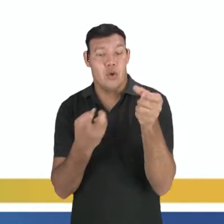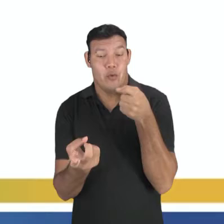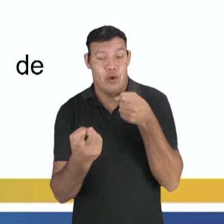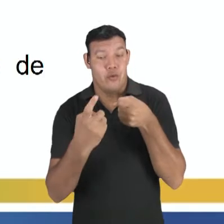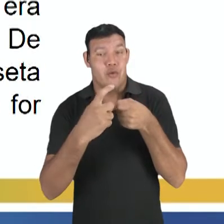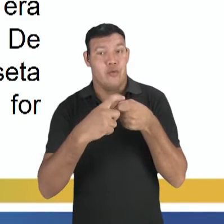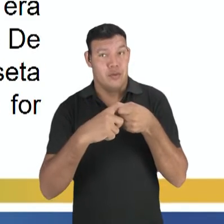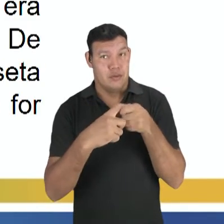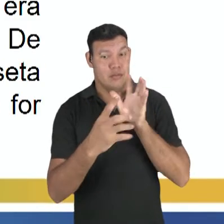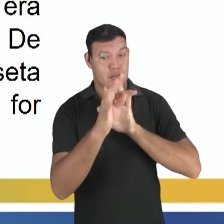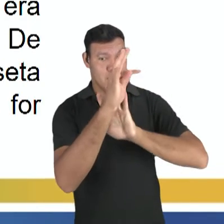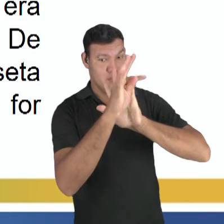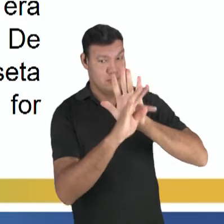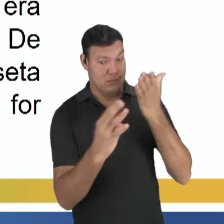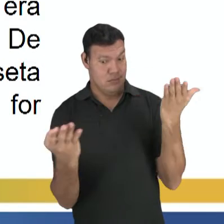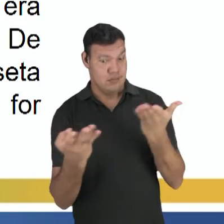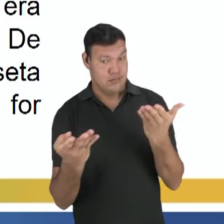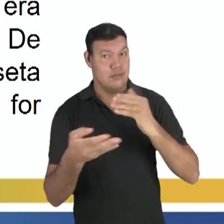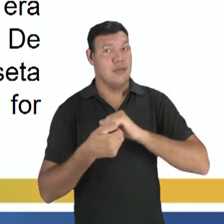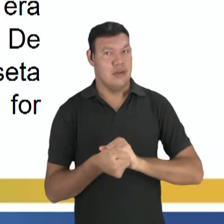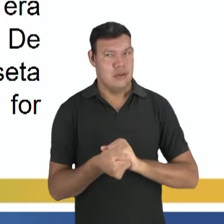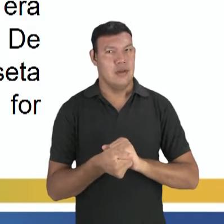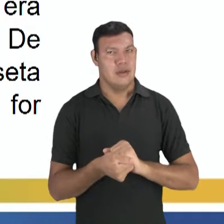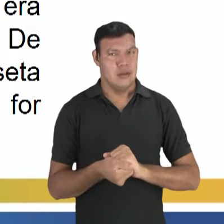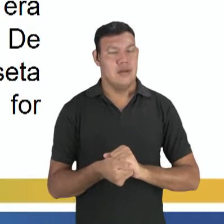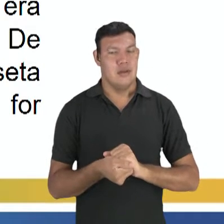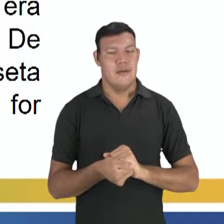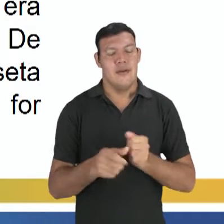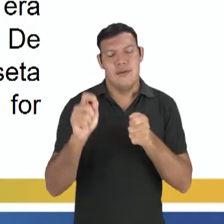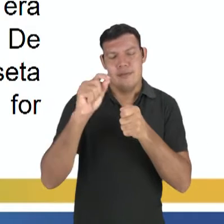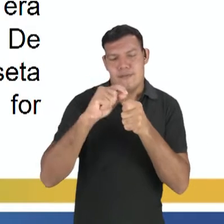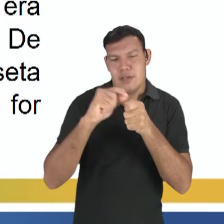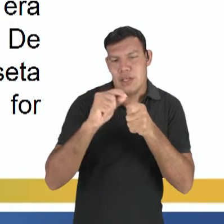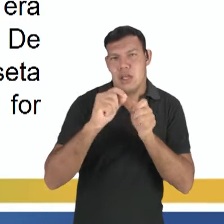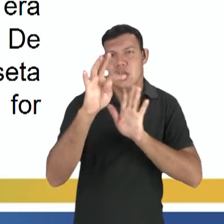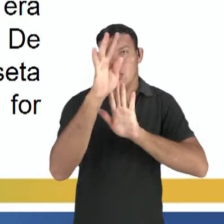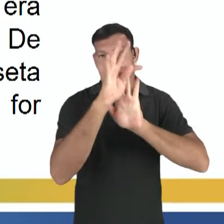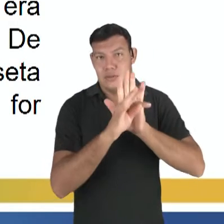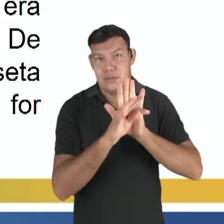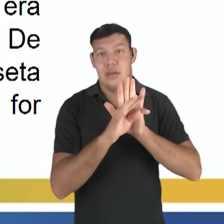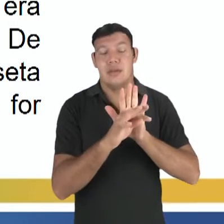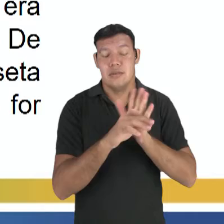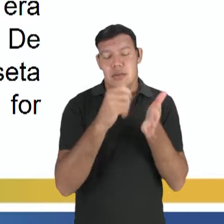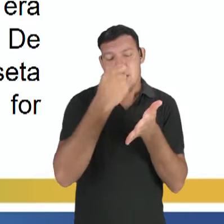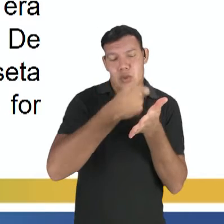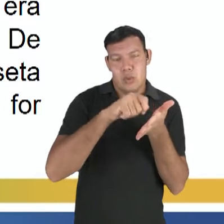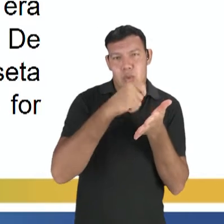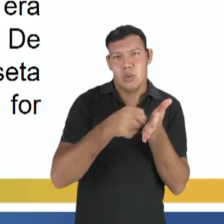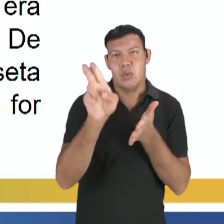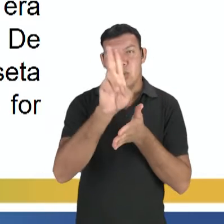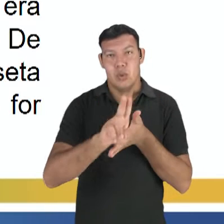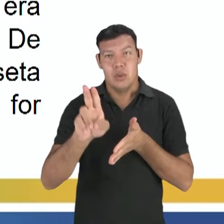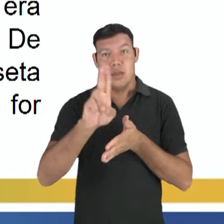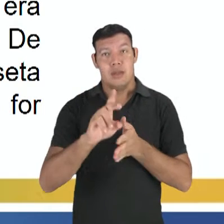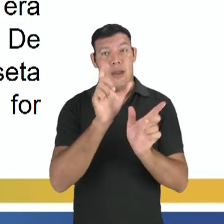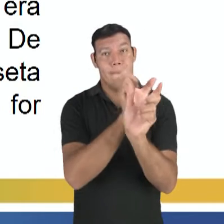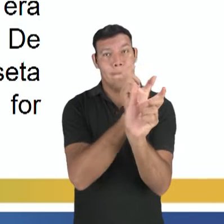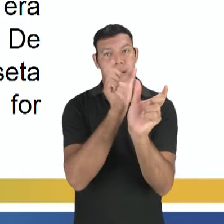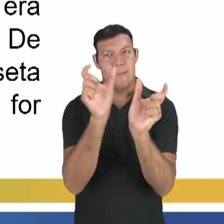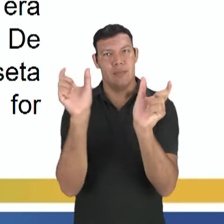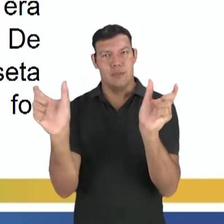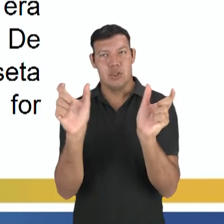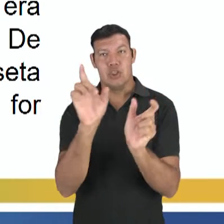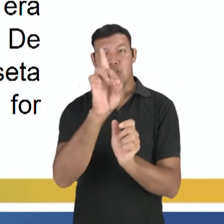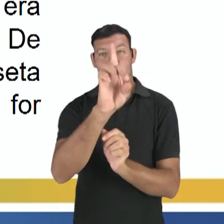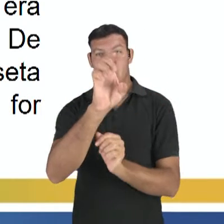retornarmos aqui para o texto, percebam que na construção do texto, todas as vezes que a autora utilizou de família, o